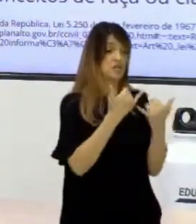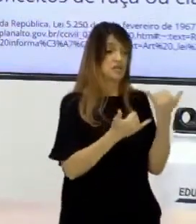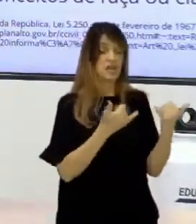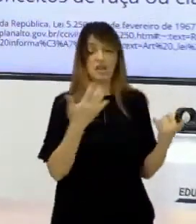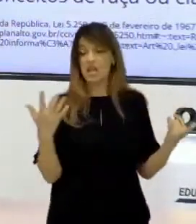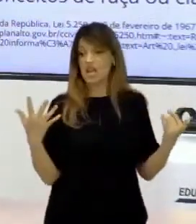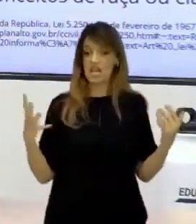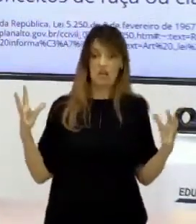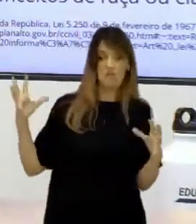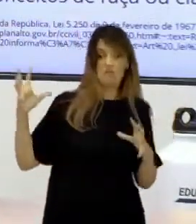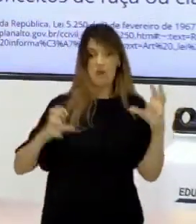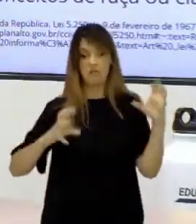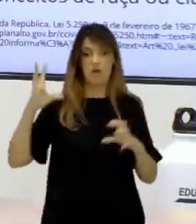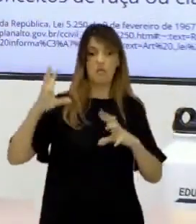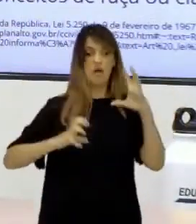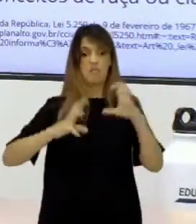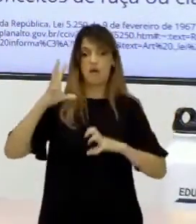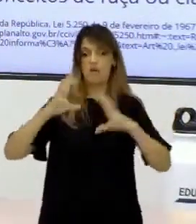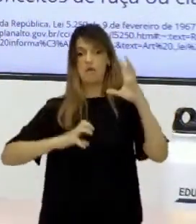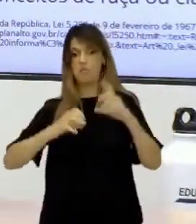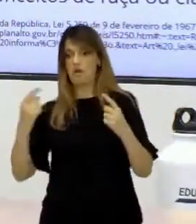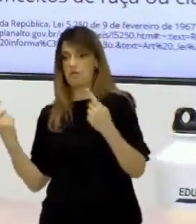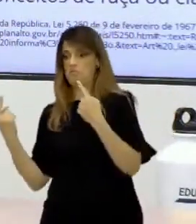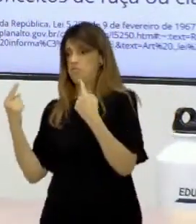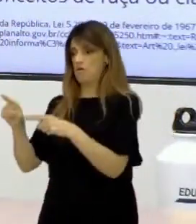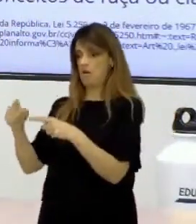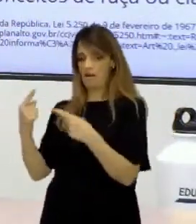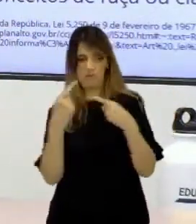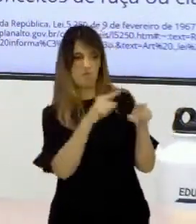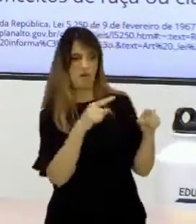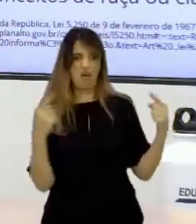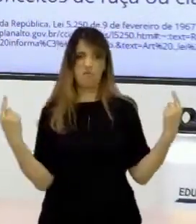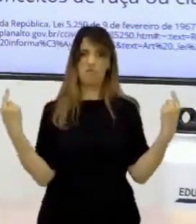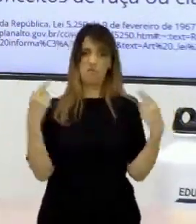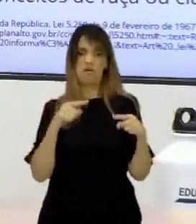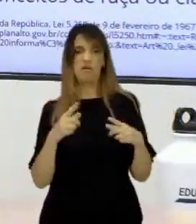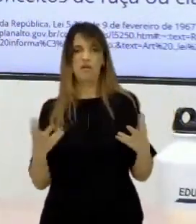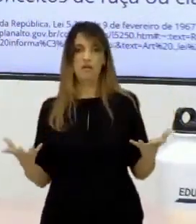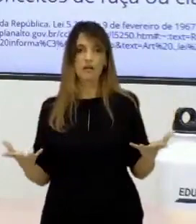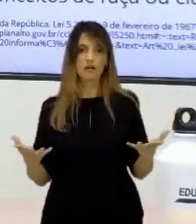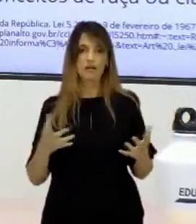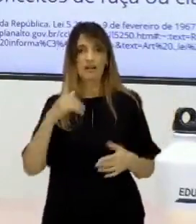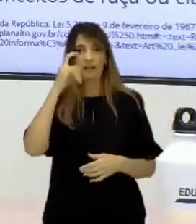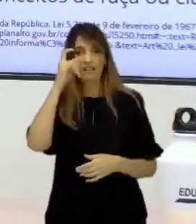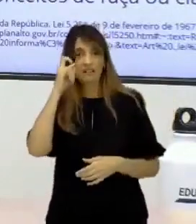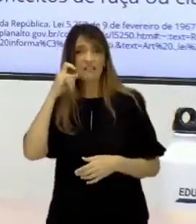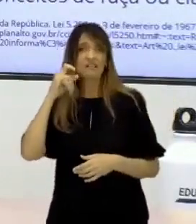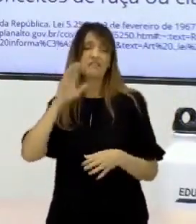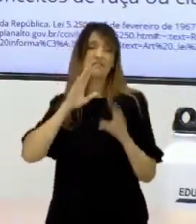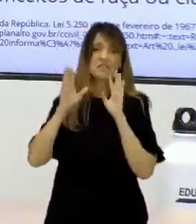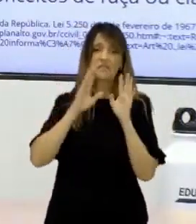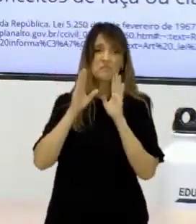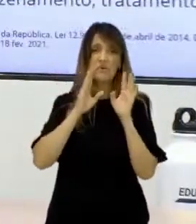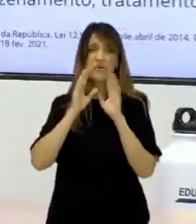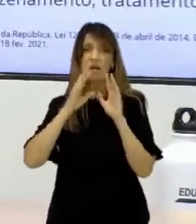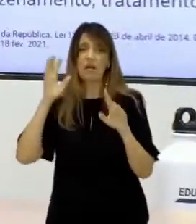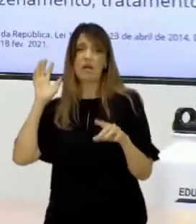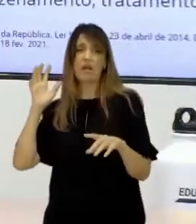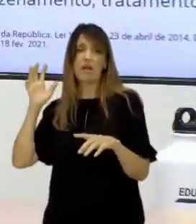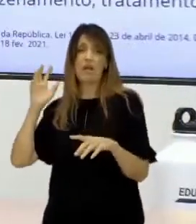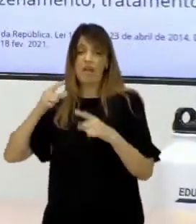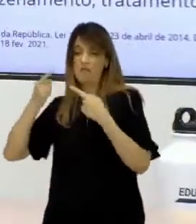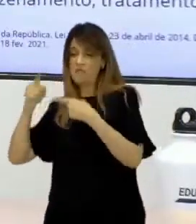é um motivo de atacar. E a gente vê isso. Abre agora seu Instagram, seu Facebook, você vai ver esse tipo